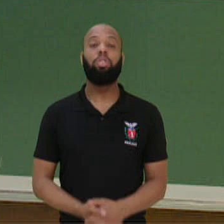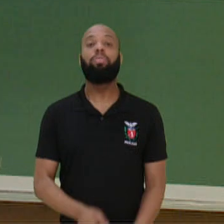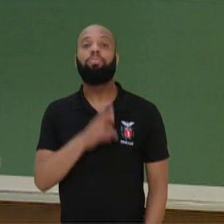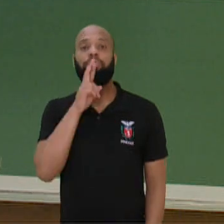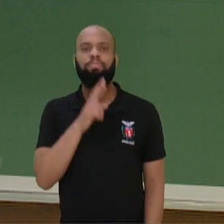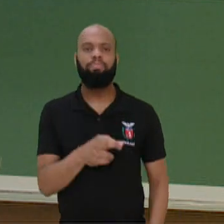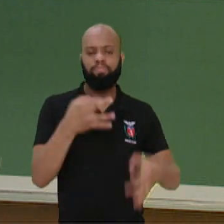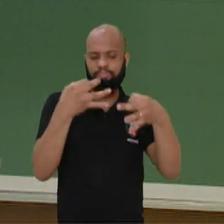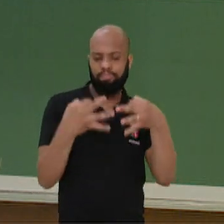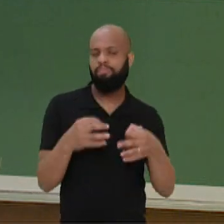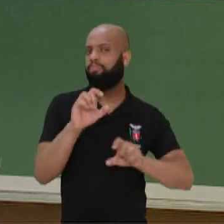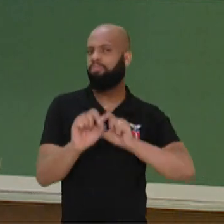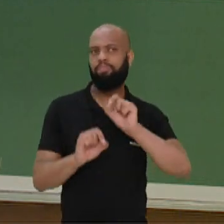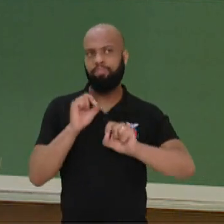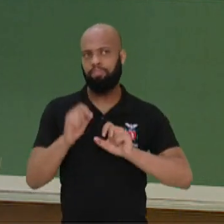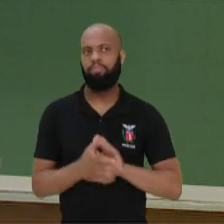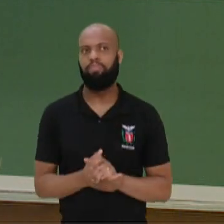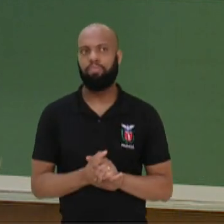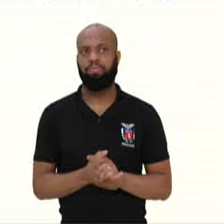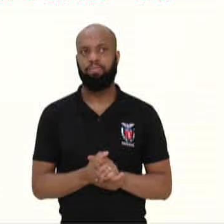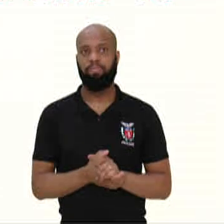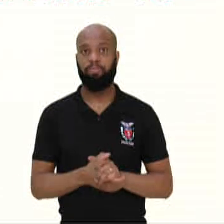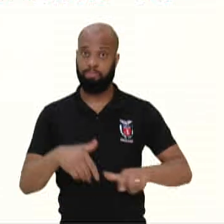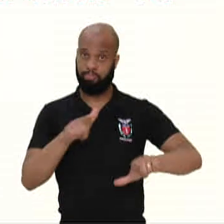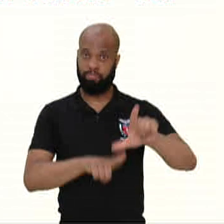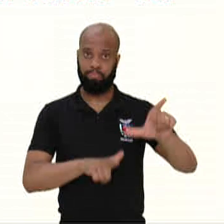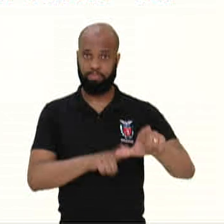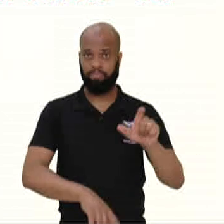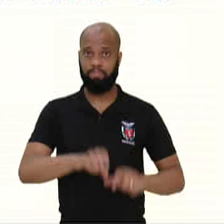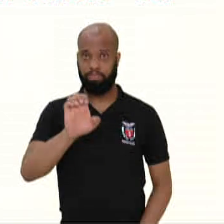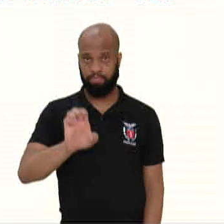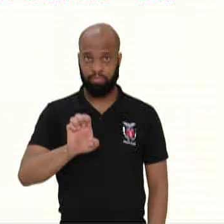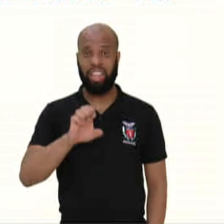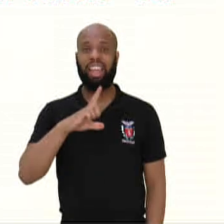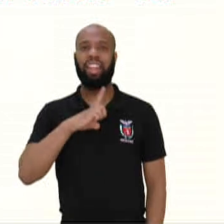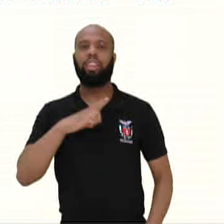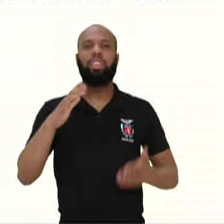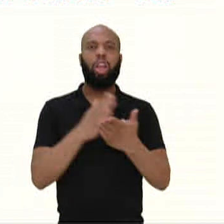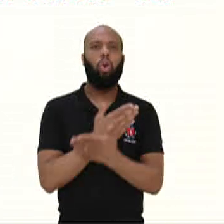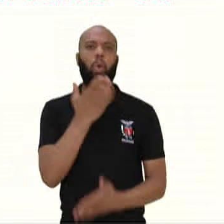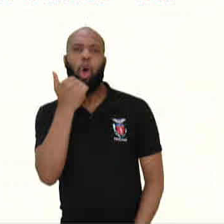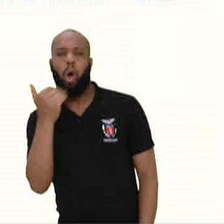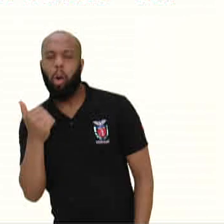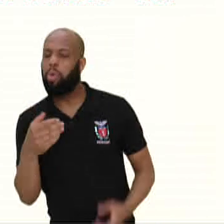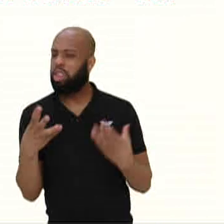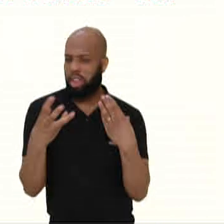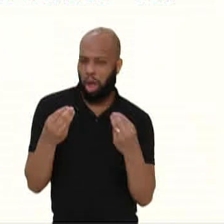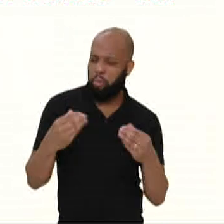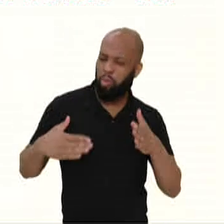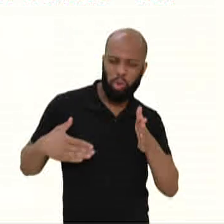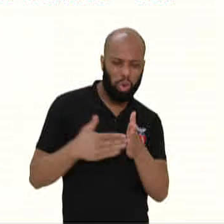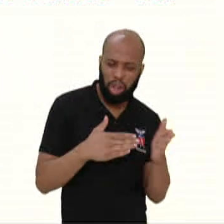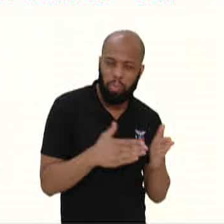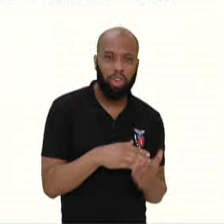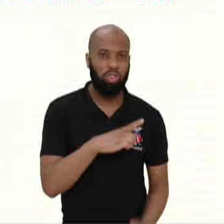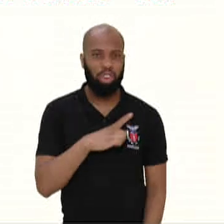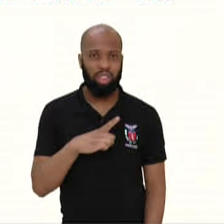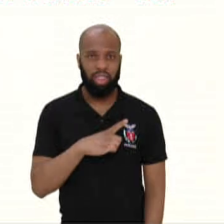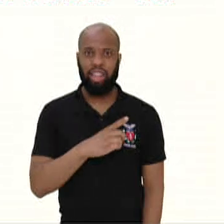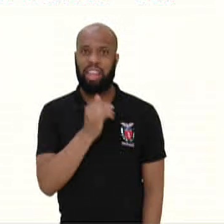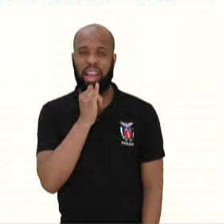A resposta mais adequada, então, é a letra E. Dietas que preconizam a ingestão excessiva ou restritiva de um ou